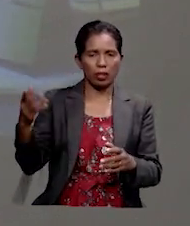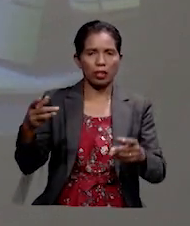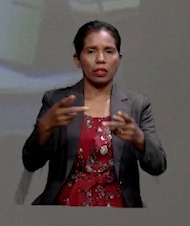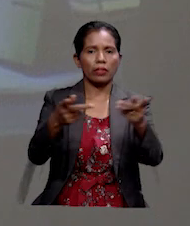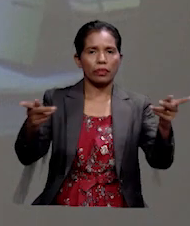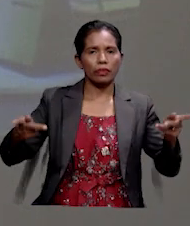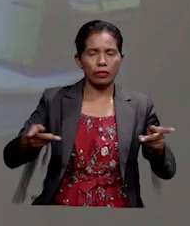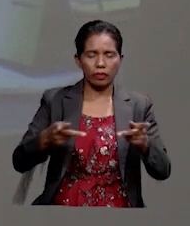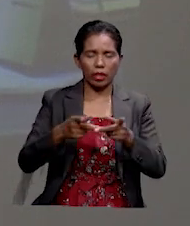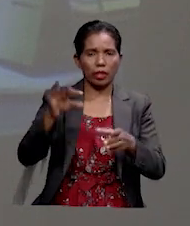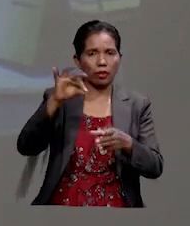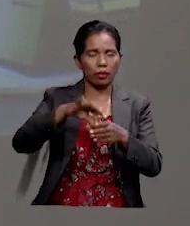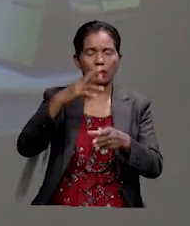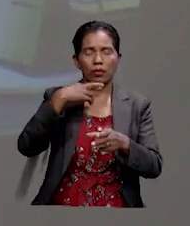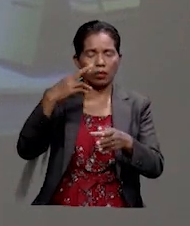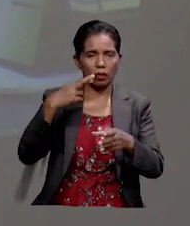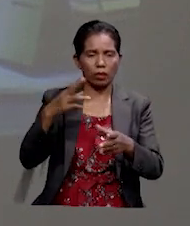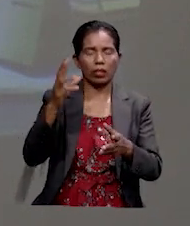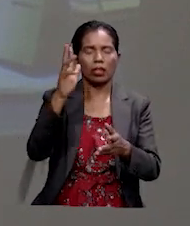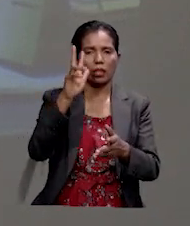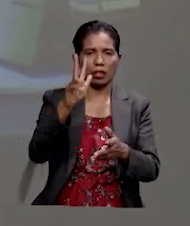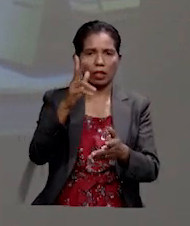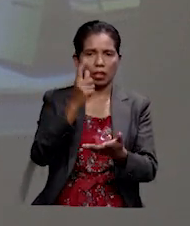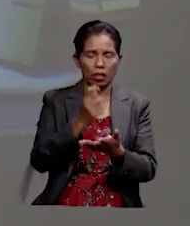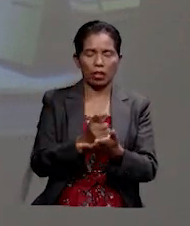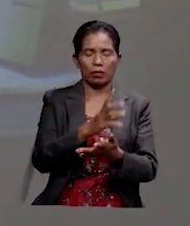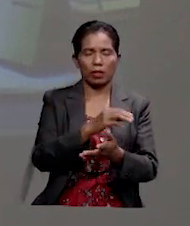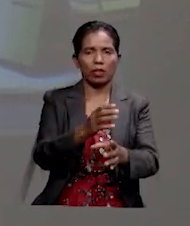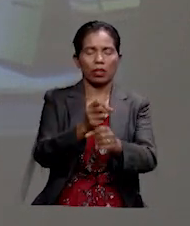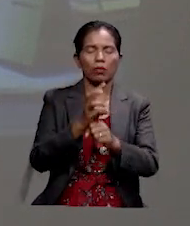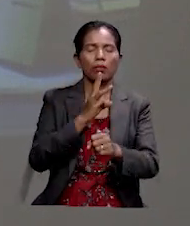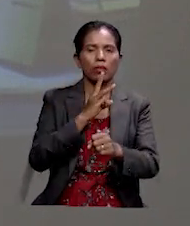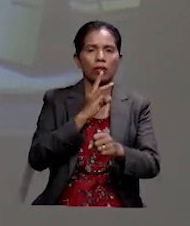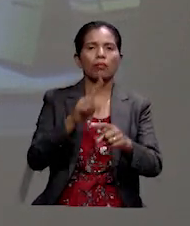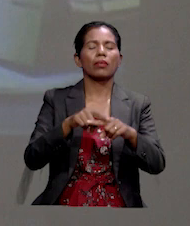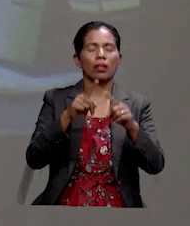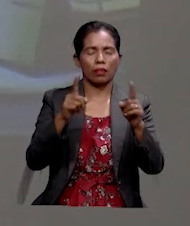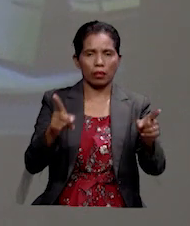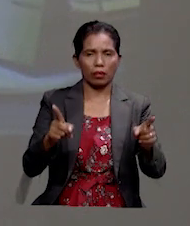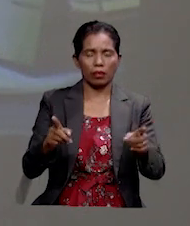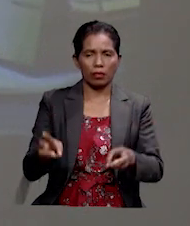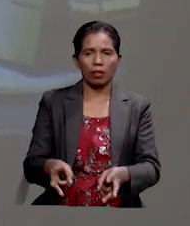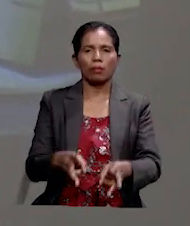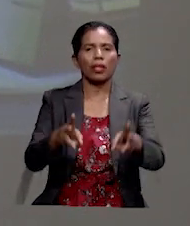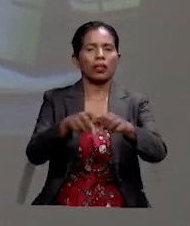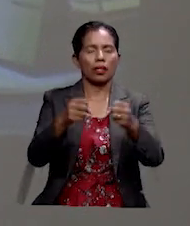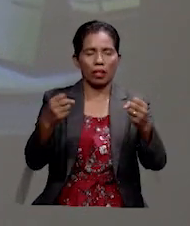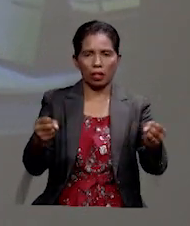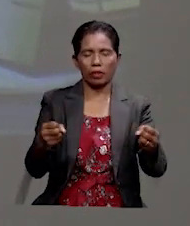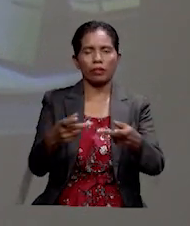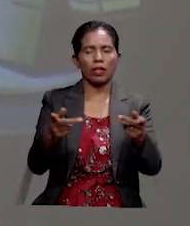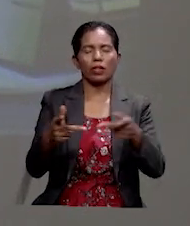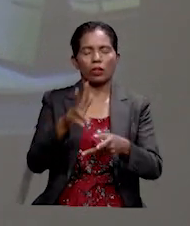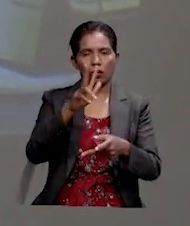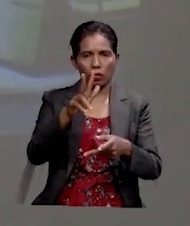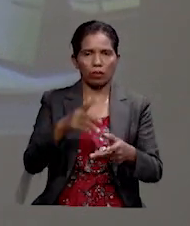tolo resin. Não é que tem que se mover a irrigação Maliana 2, mas também a Mabil Gol, quanto faz em tolo quedas, e a